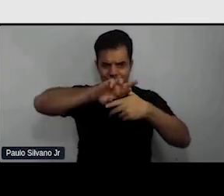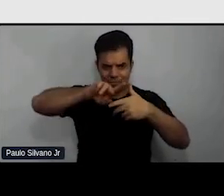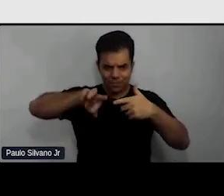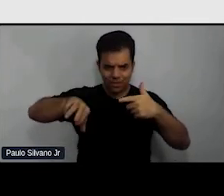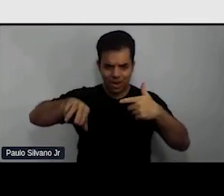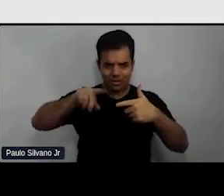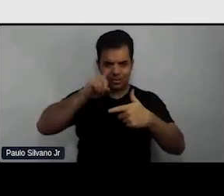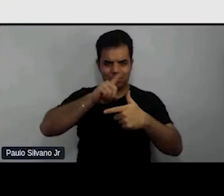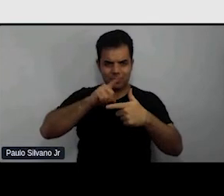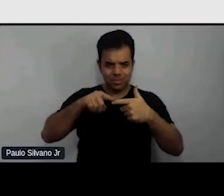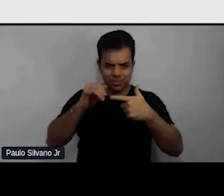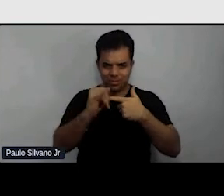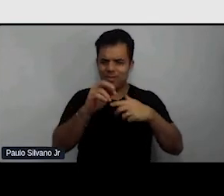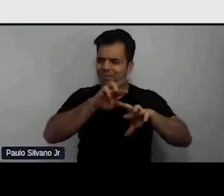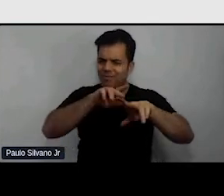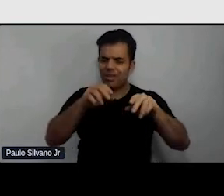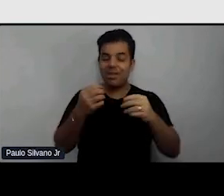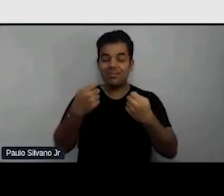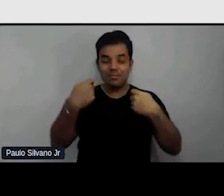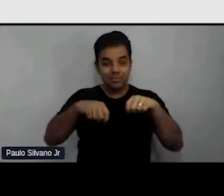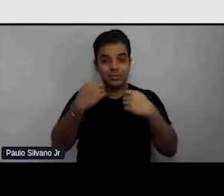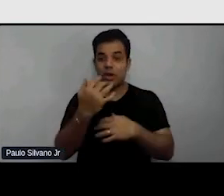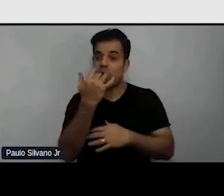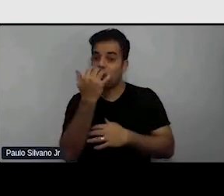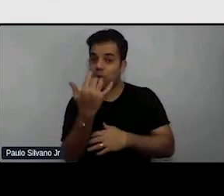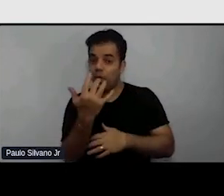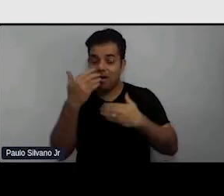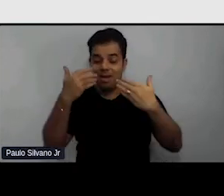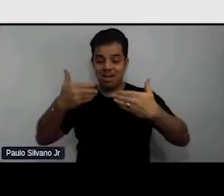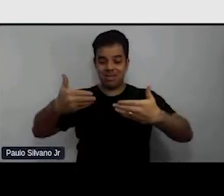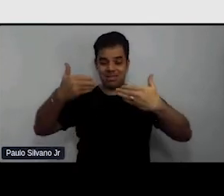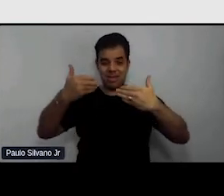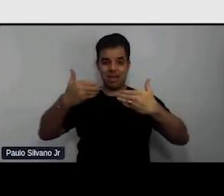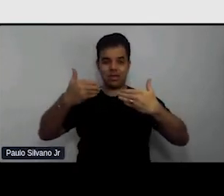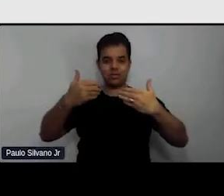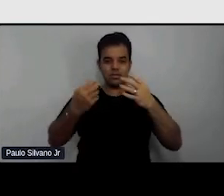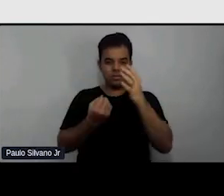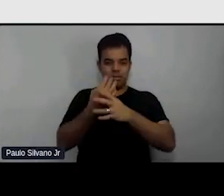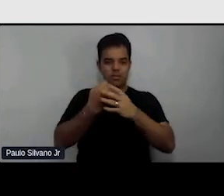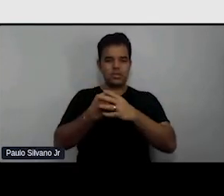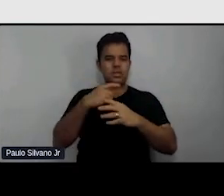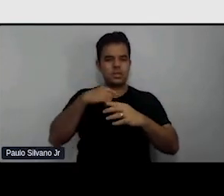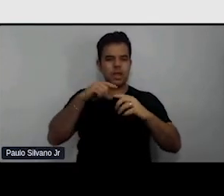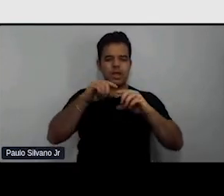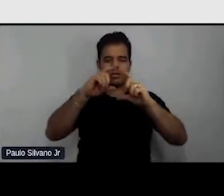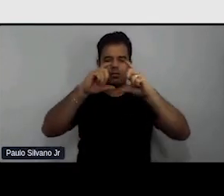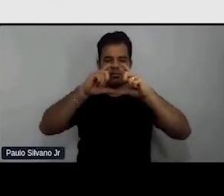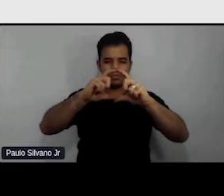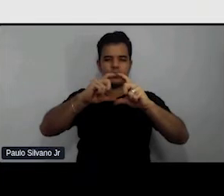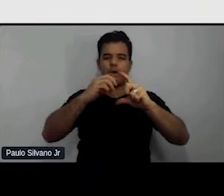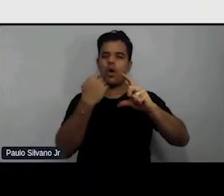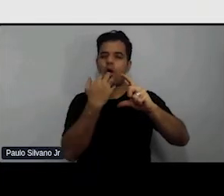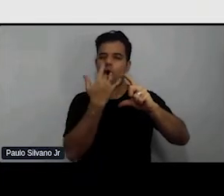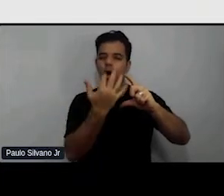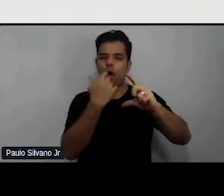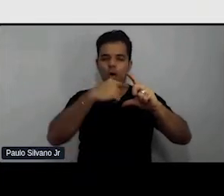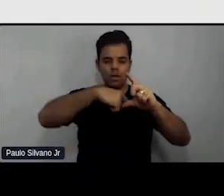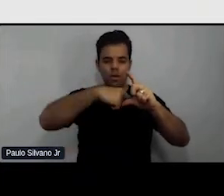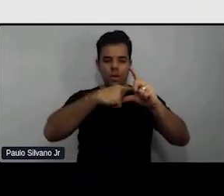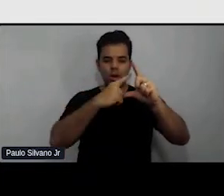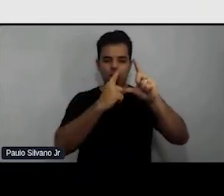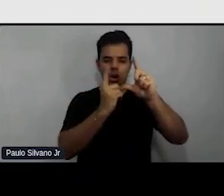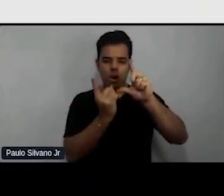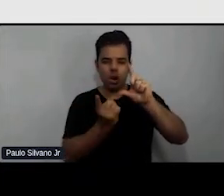seja suficiente entre o texto e as cores do fundo. A gente tem um círculo cromático que as cores análogas são